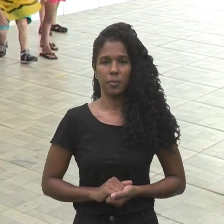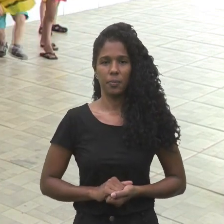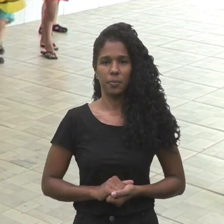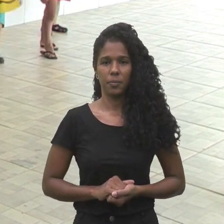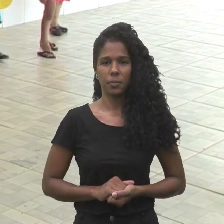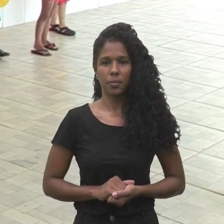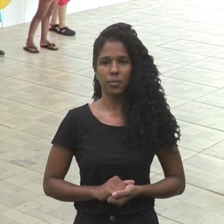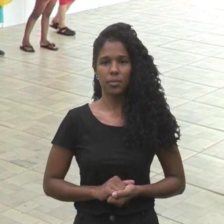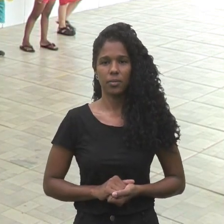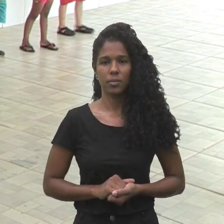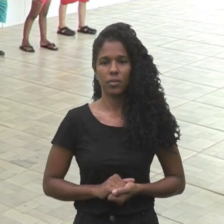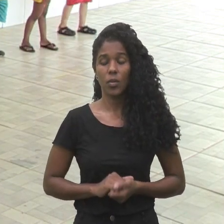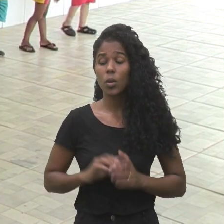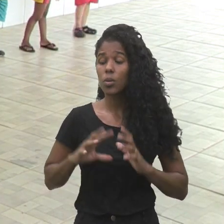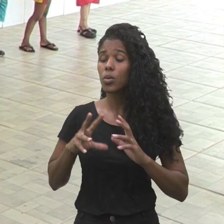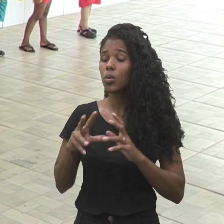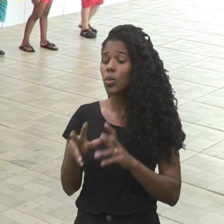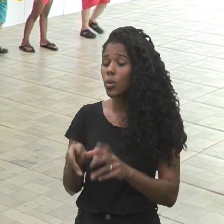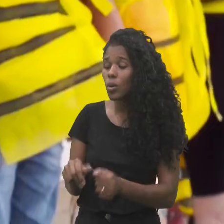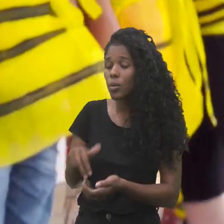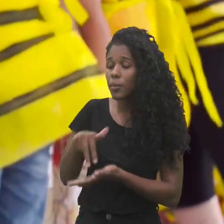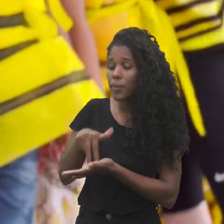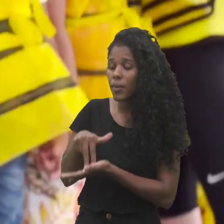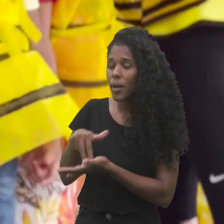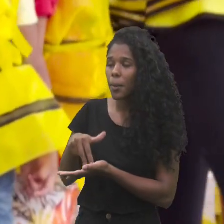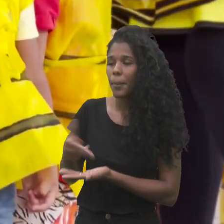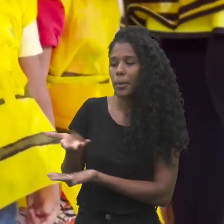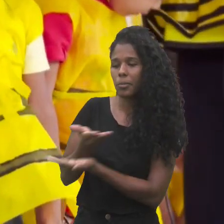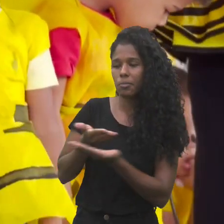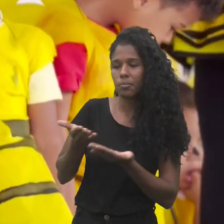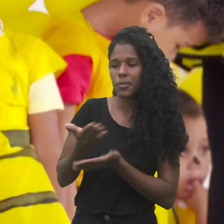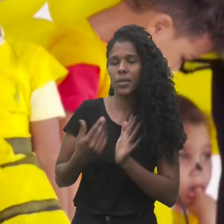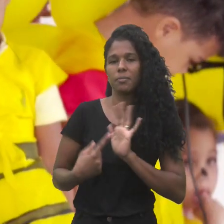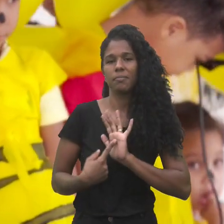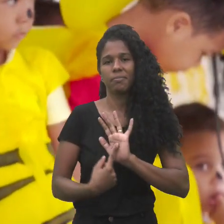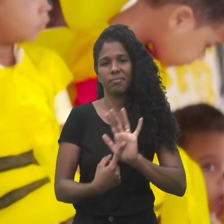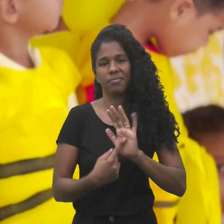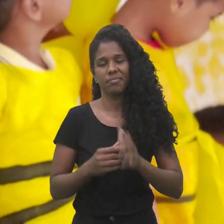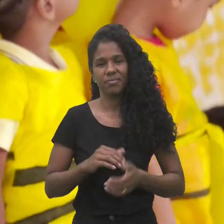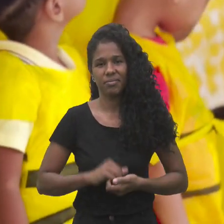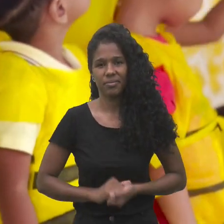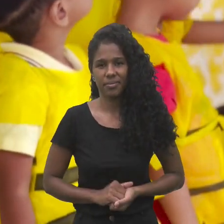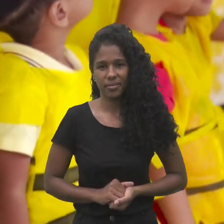Isso, todo mundo bonito falando a poesia da Foca. Aqui, ó.